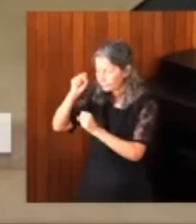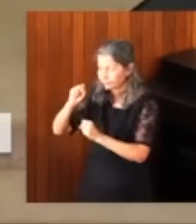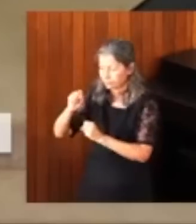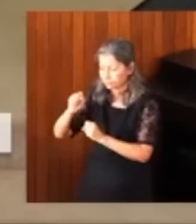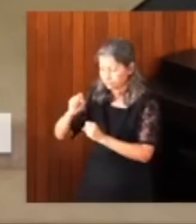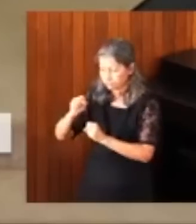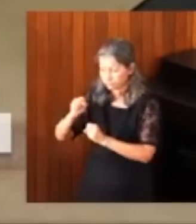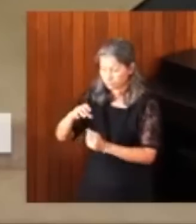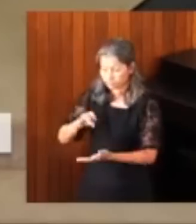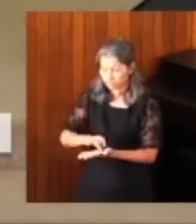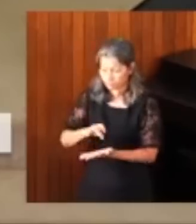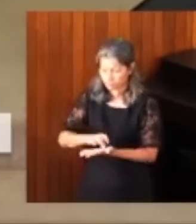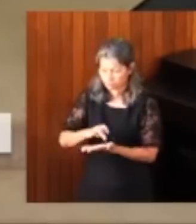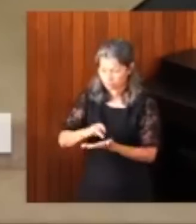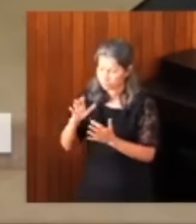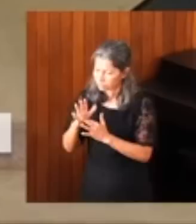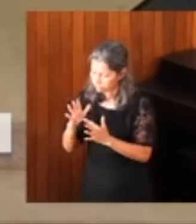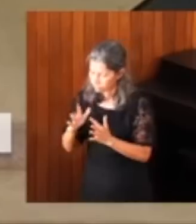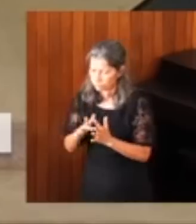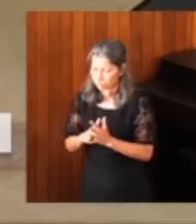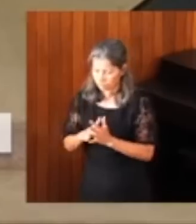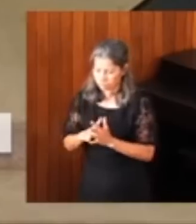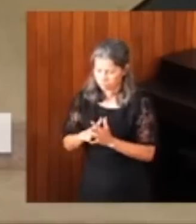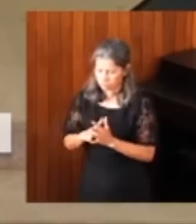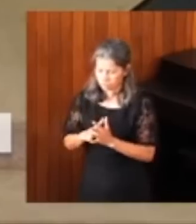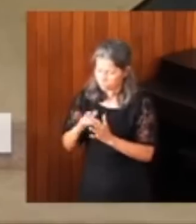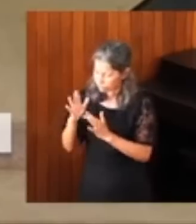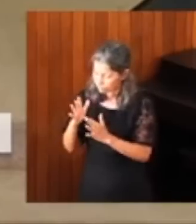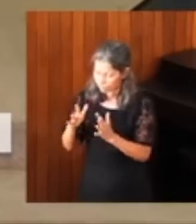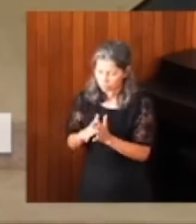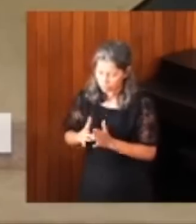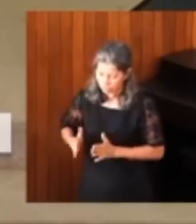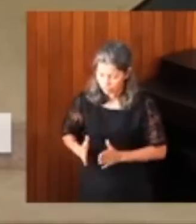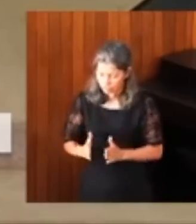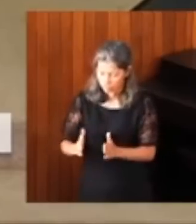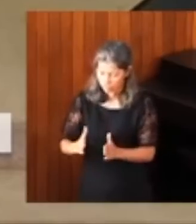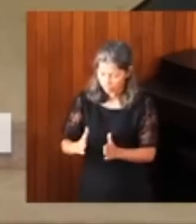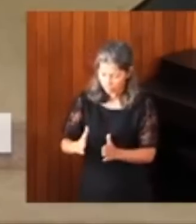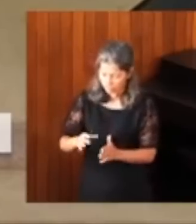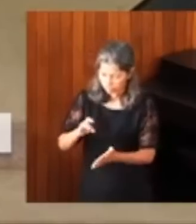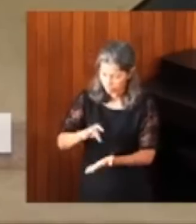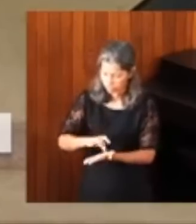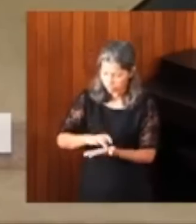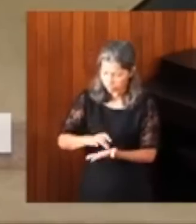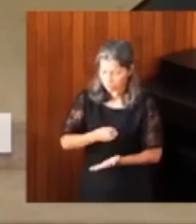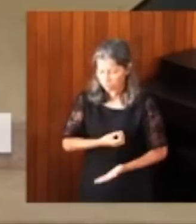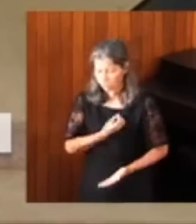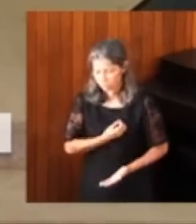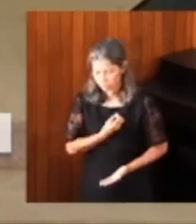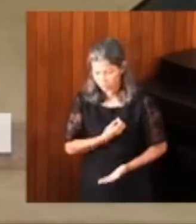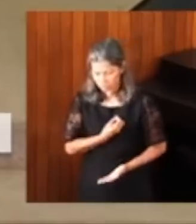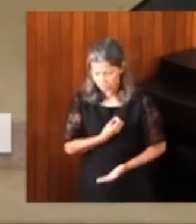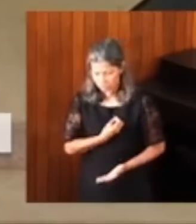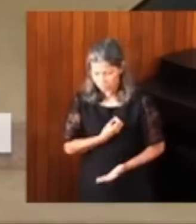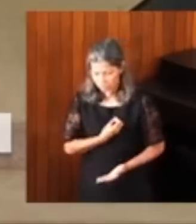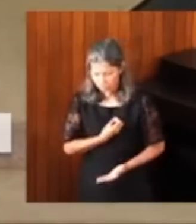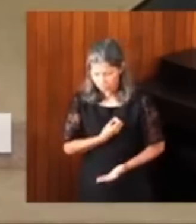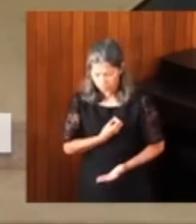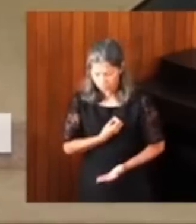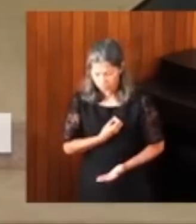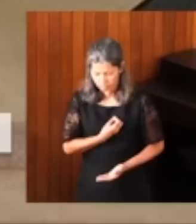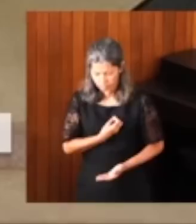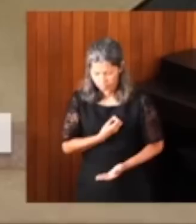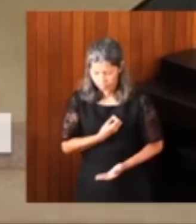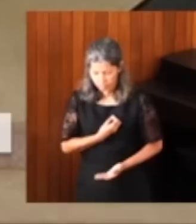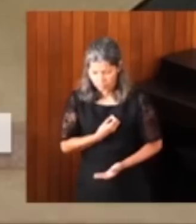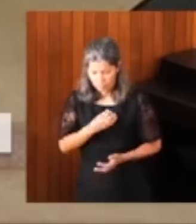A verdade é Jesus, tá? Eu sou o caminho, a verdade e a vida. A verdade que liberta não é uma concepção política, a verdade que